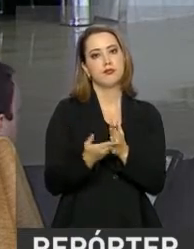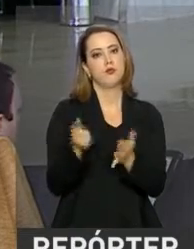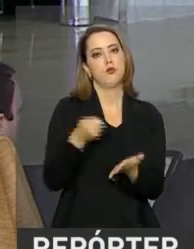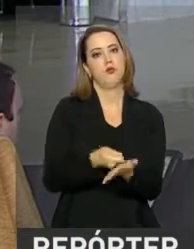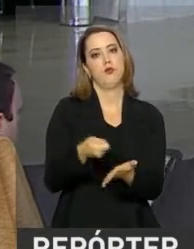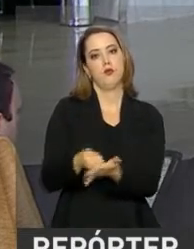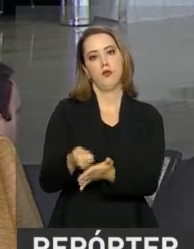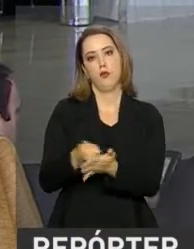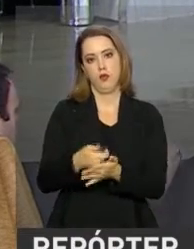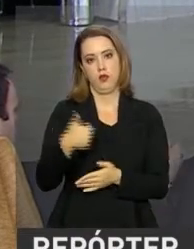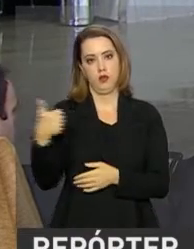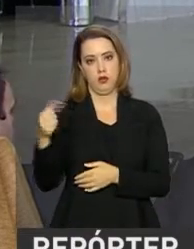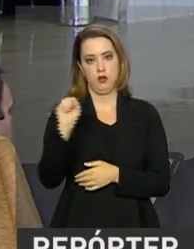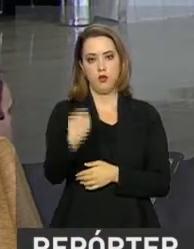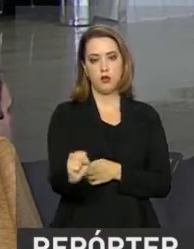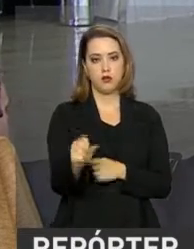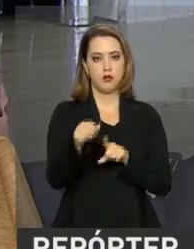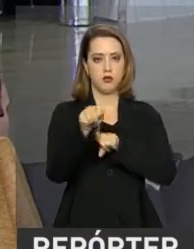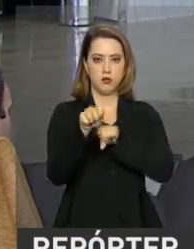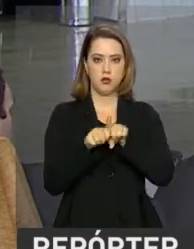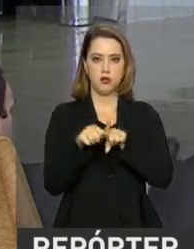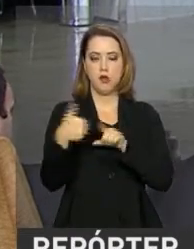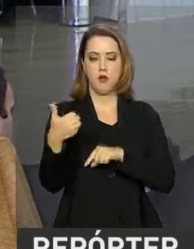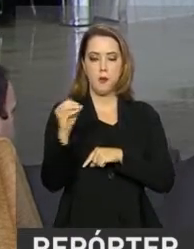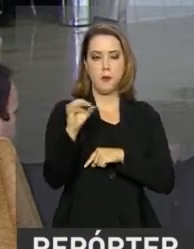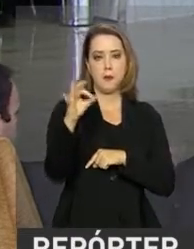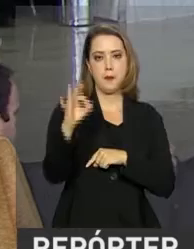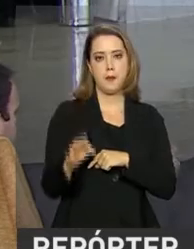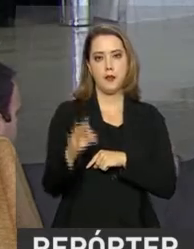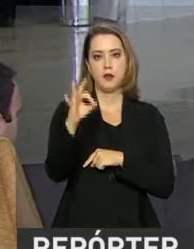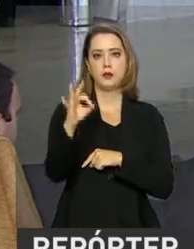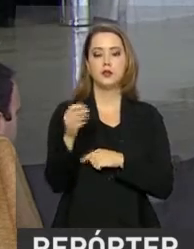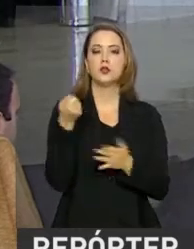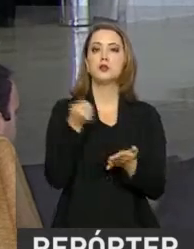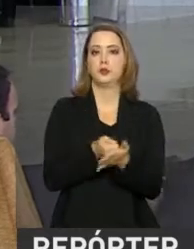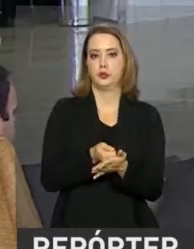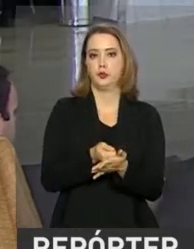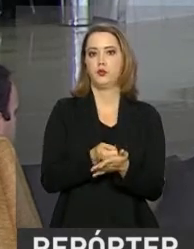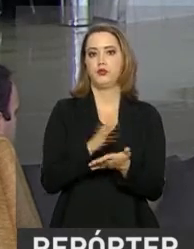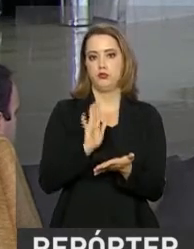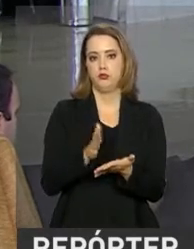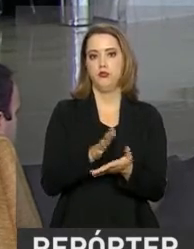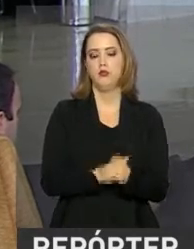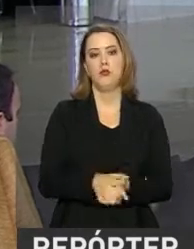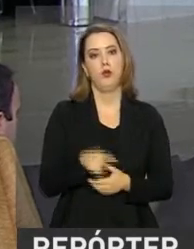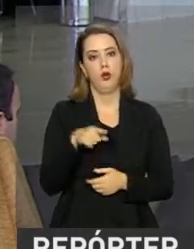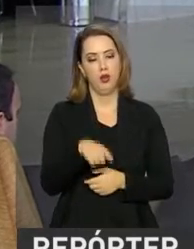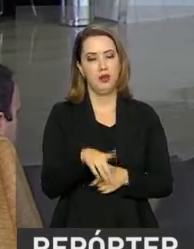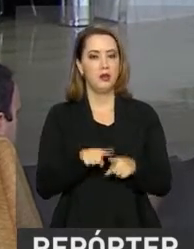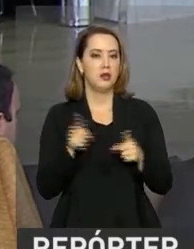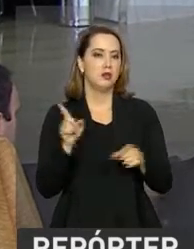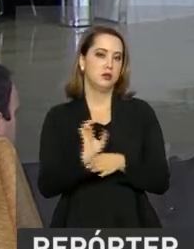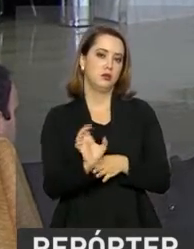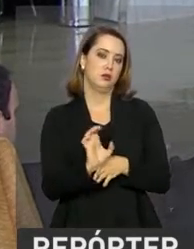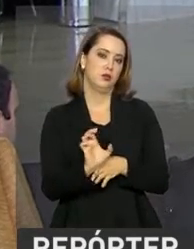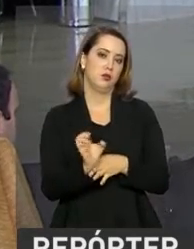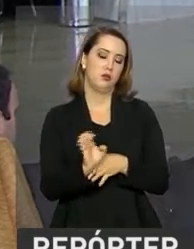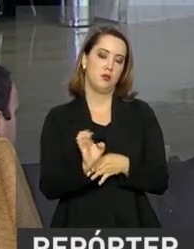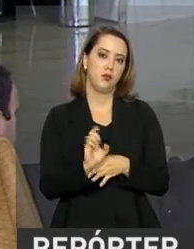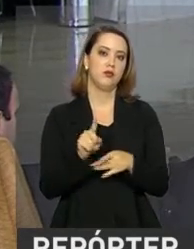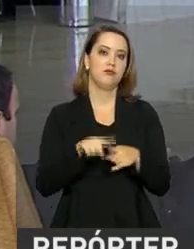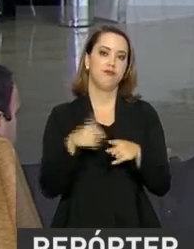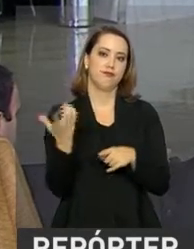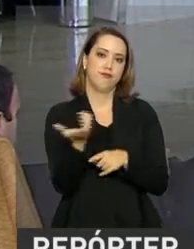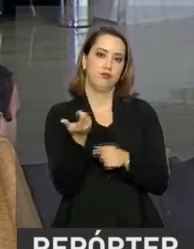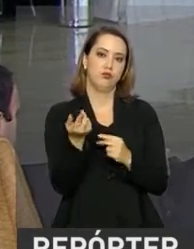chegar ao décimo oitavo mês com 100% os estados nessas reuniões prévias fizeram uma contraproposta